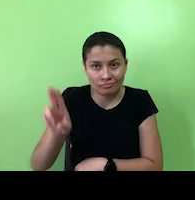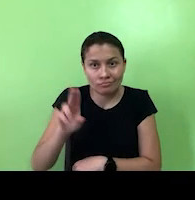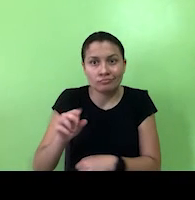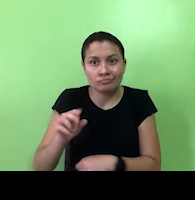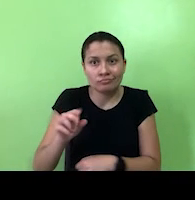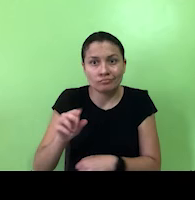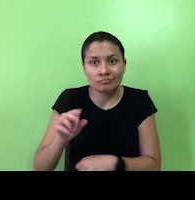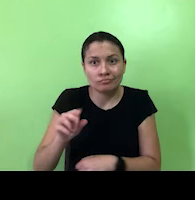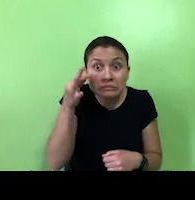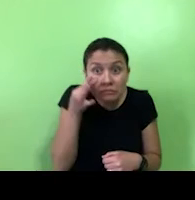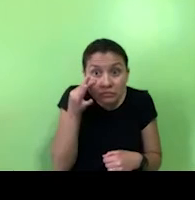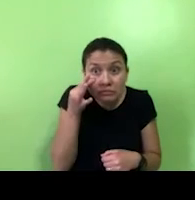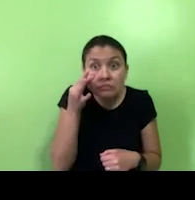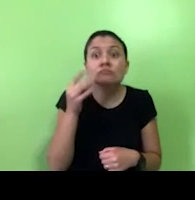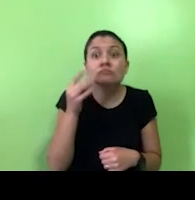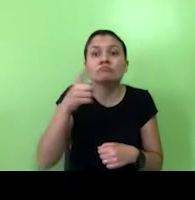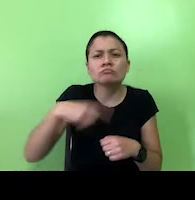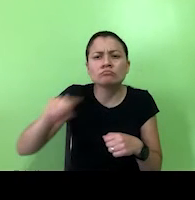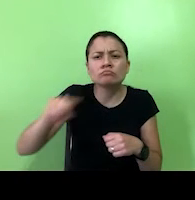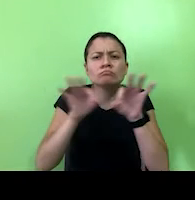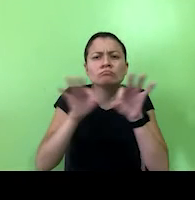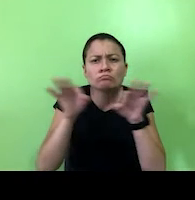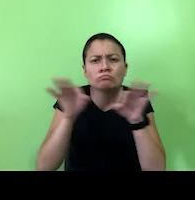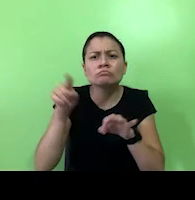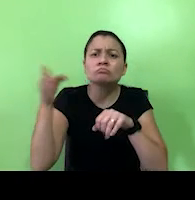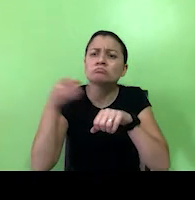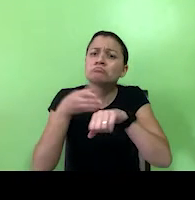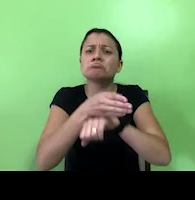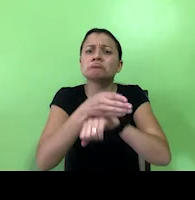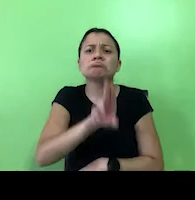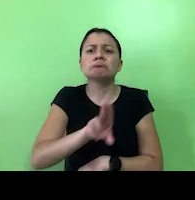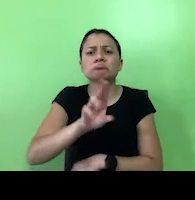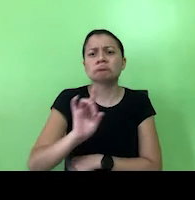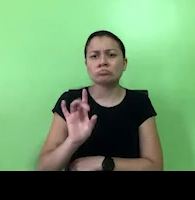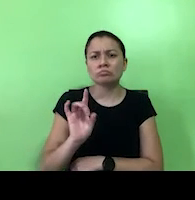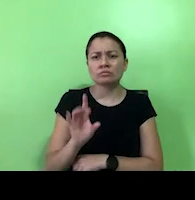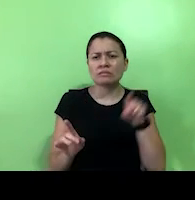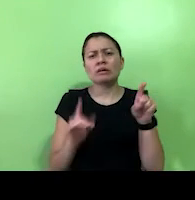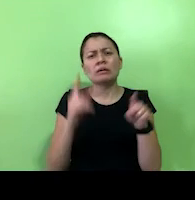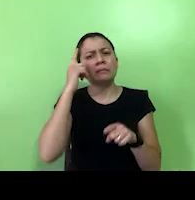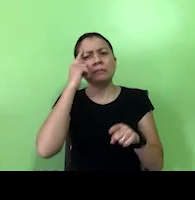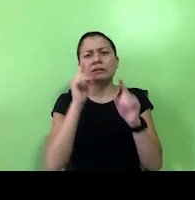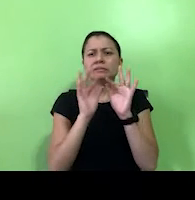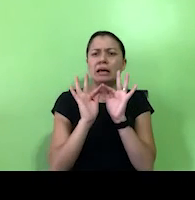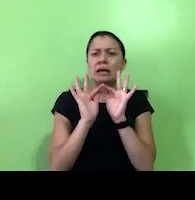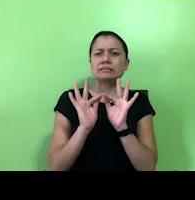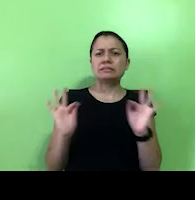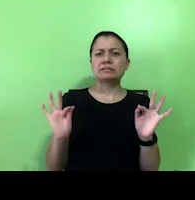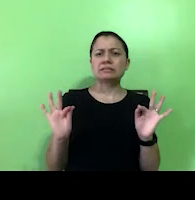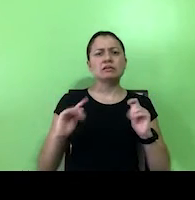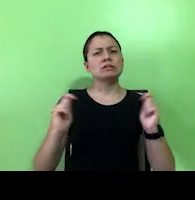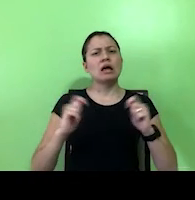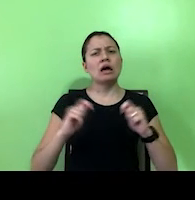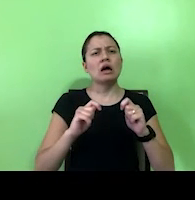presencial, nós estaríamos fazendo a configuração, o usuário só chegava e usava. E por mais simples que pudesse parecer fazer esse tipo